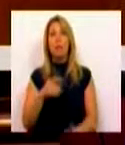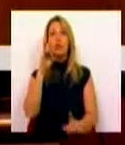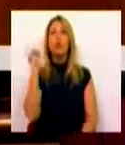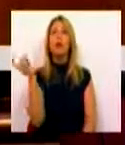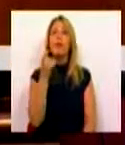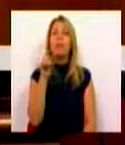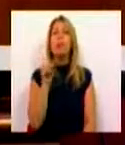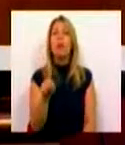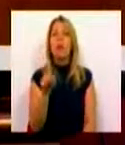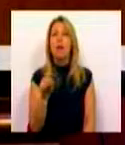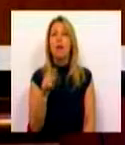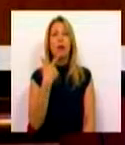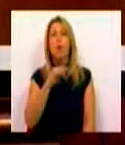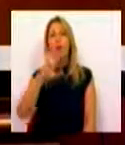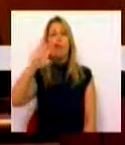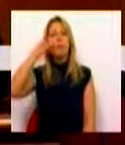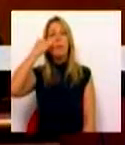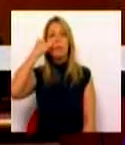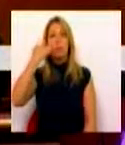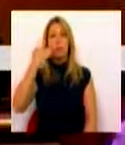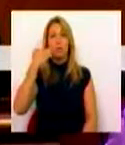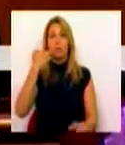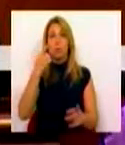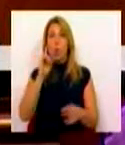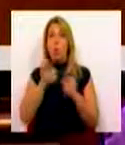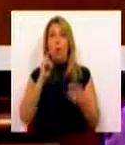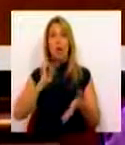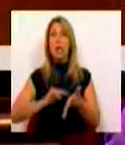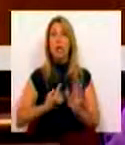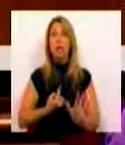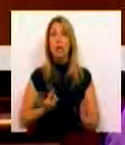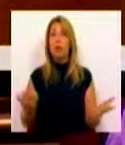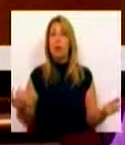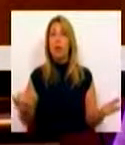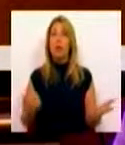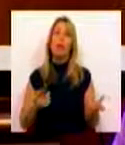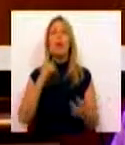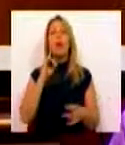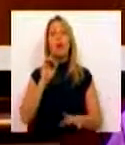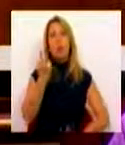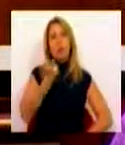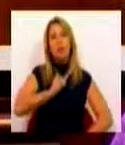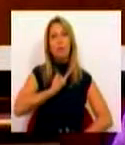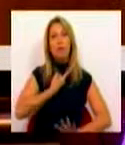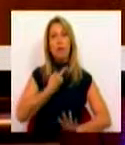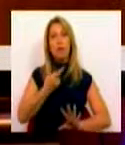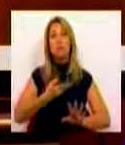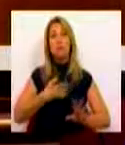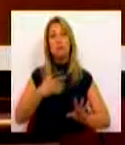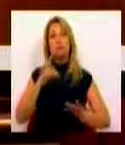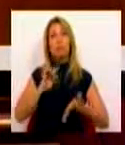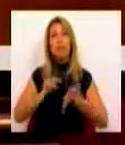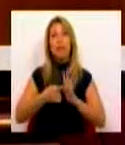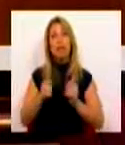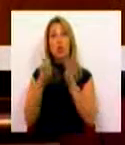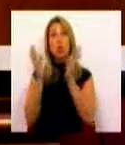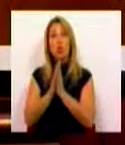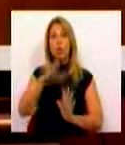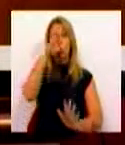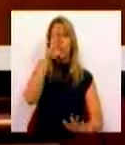pode sacrificar algo que é absolutamente essencial, que é o dever de solidariedade entre todos os Estados-membros, de